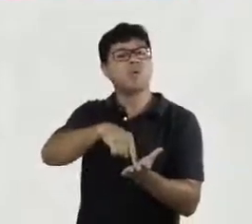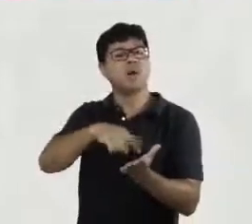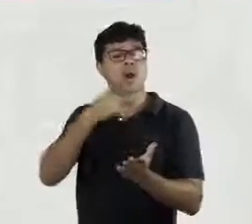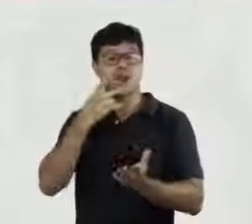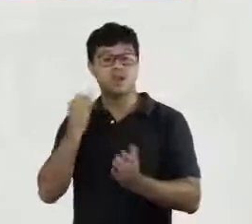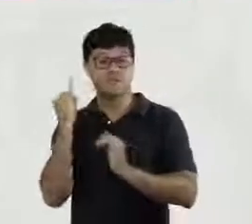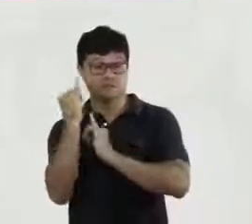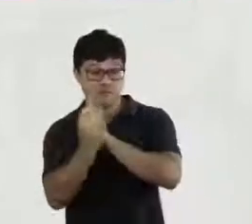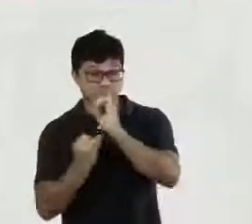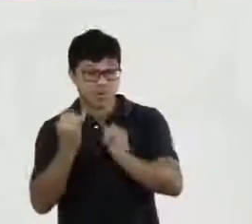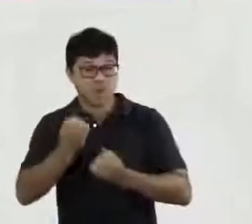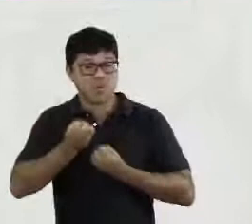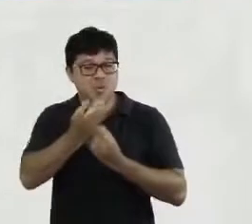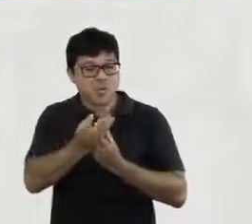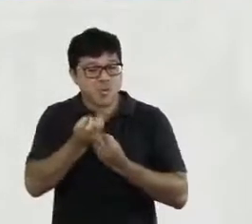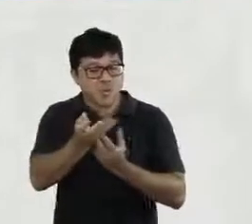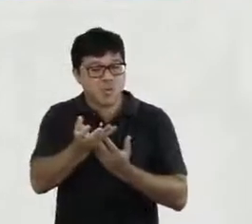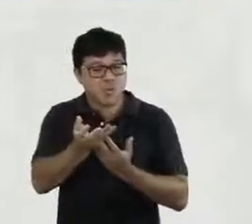que as informações